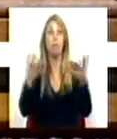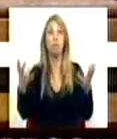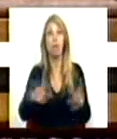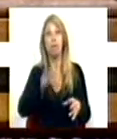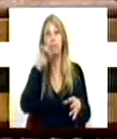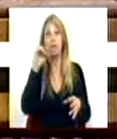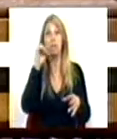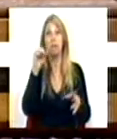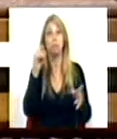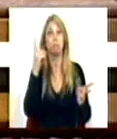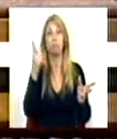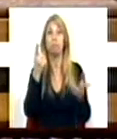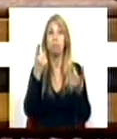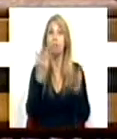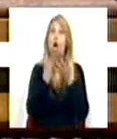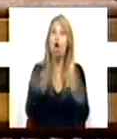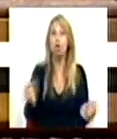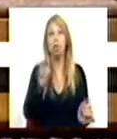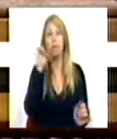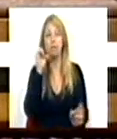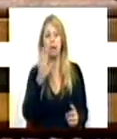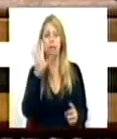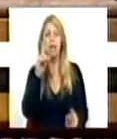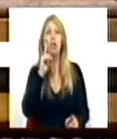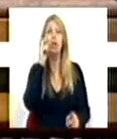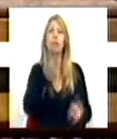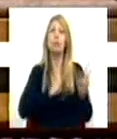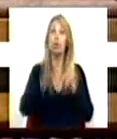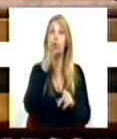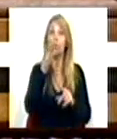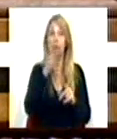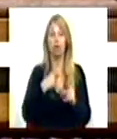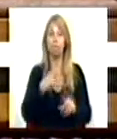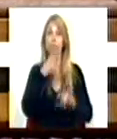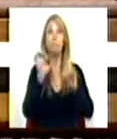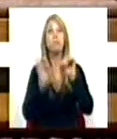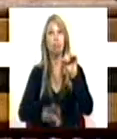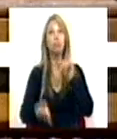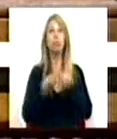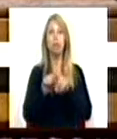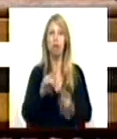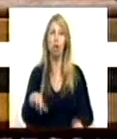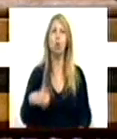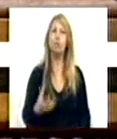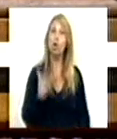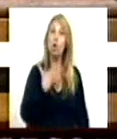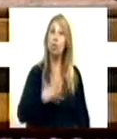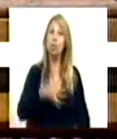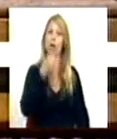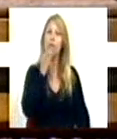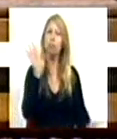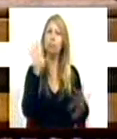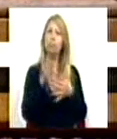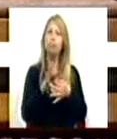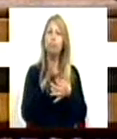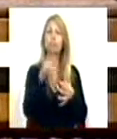definitivamente resolvidos. Mas, senhoras e senhores deputados, nesta declaração política, os Verdes gostariam de fazer uma abordagem sobre